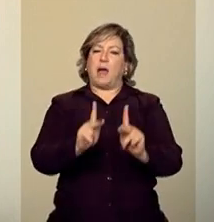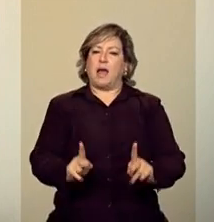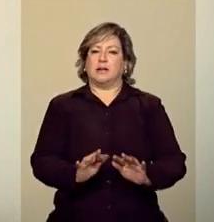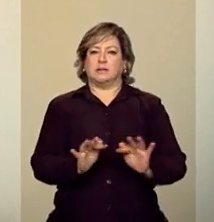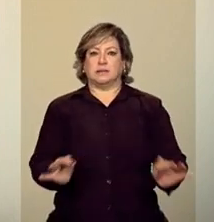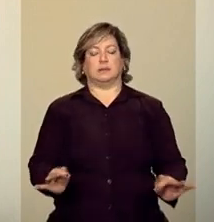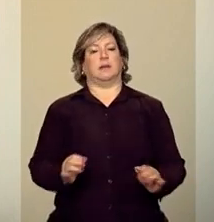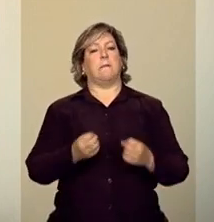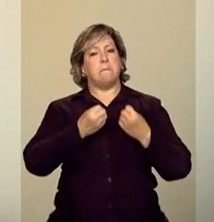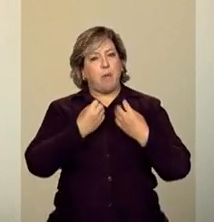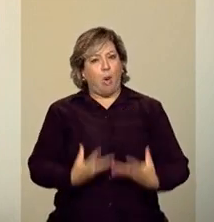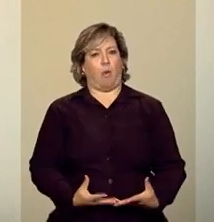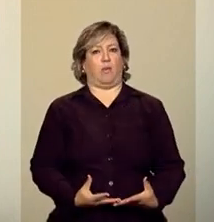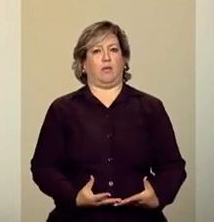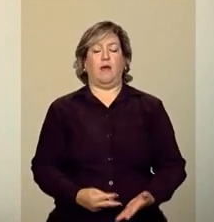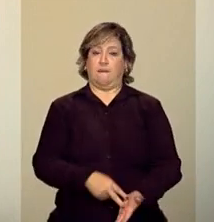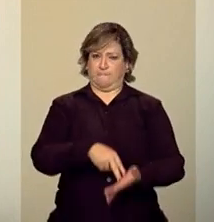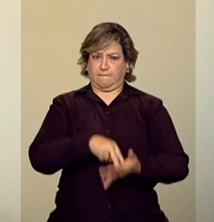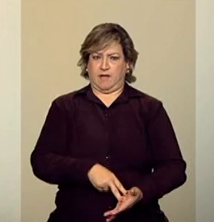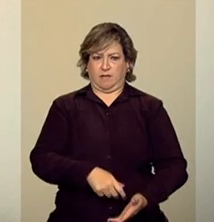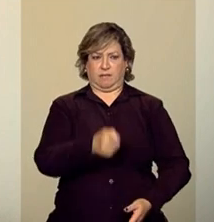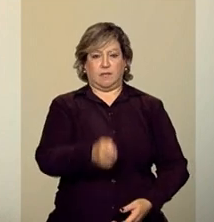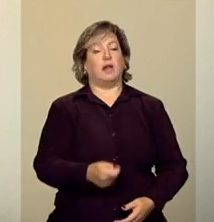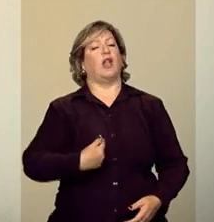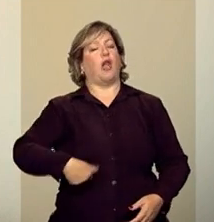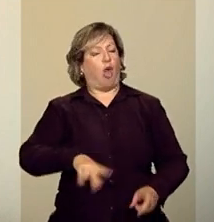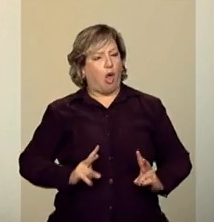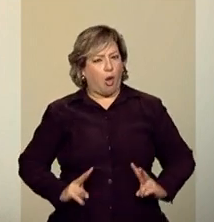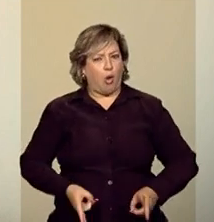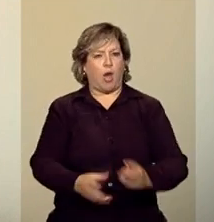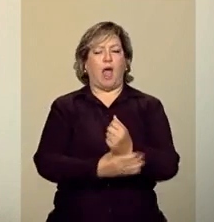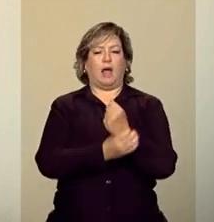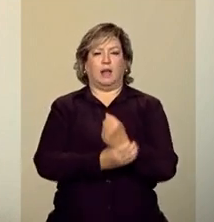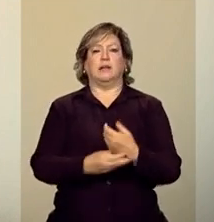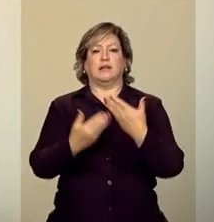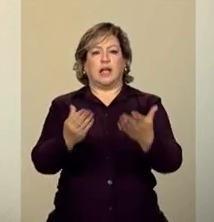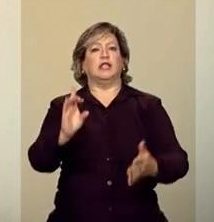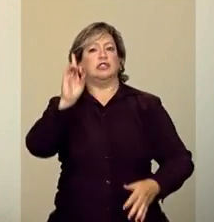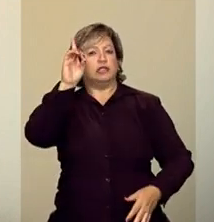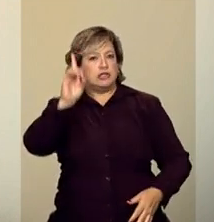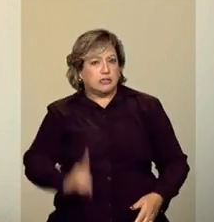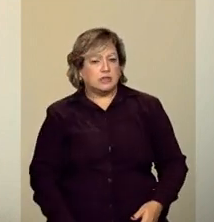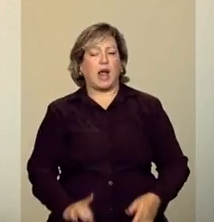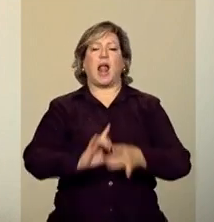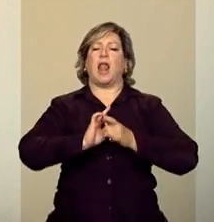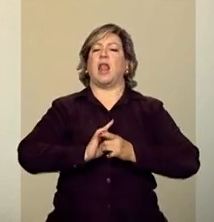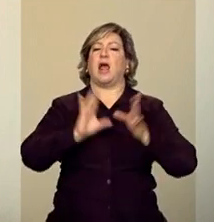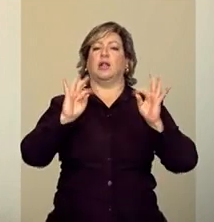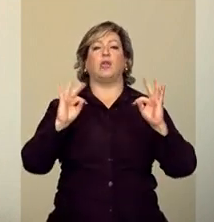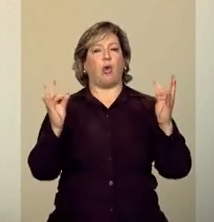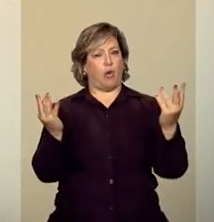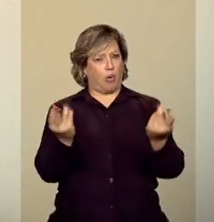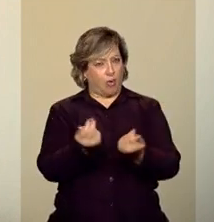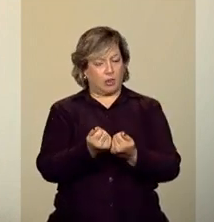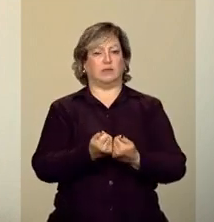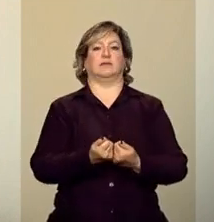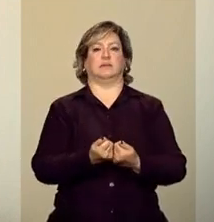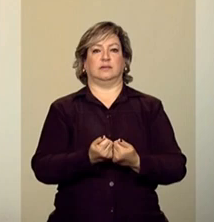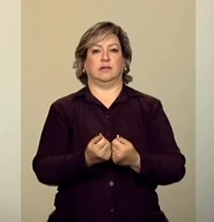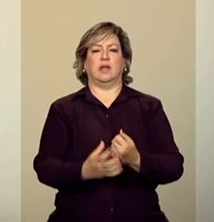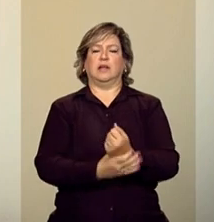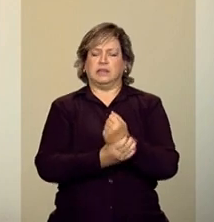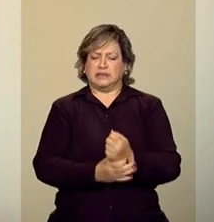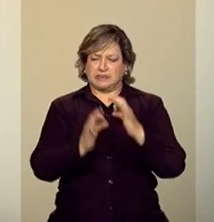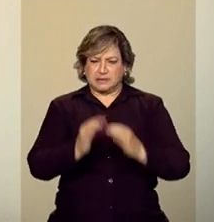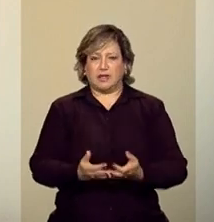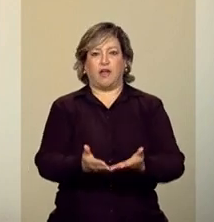porém, com firmeza, vamos continuar garantindo o direito e a liberdade de todos. Asseguro a